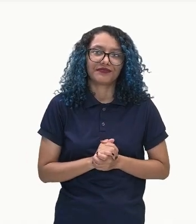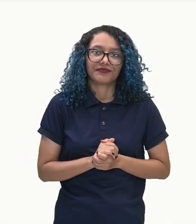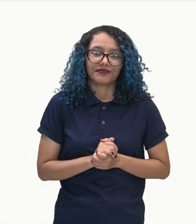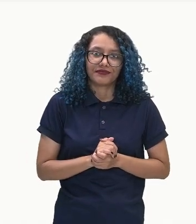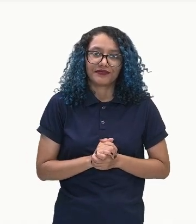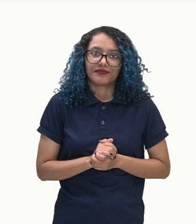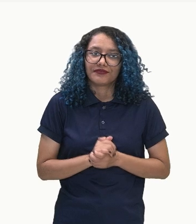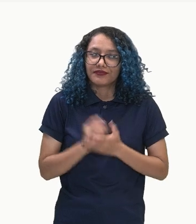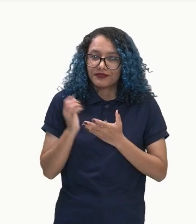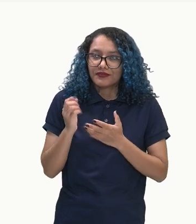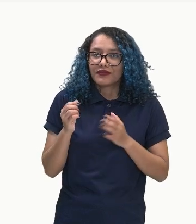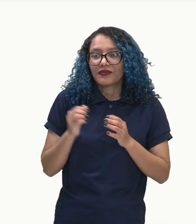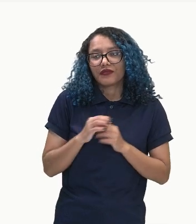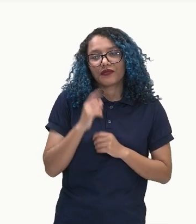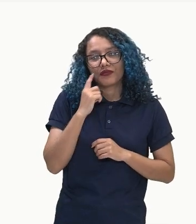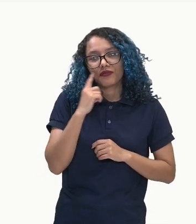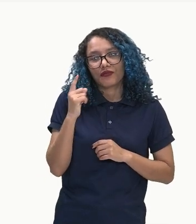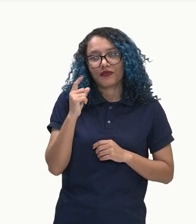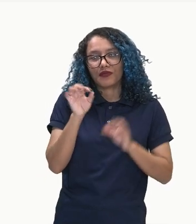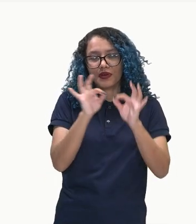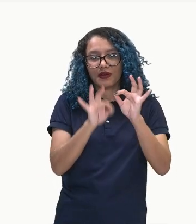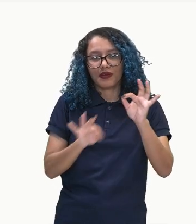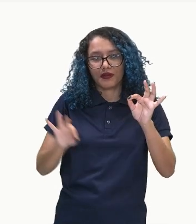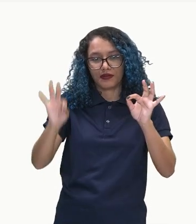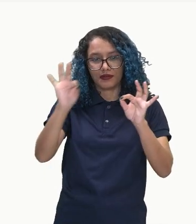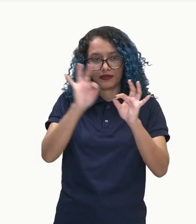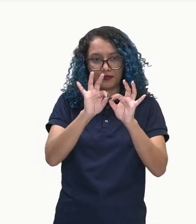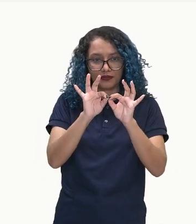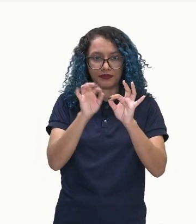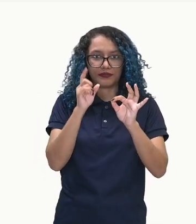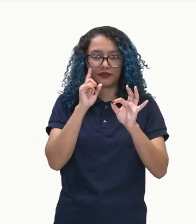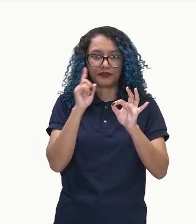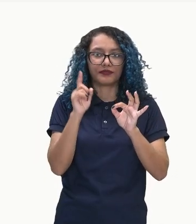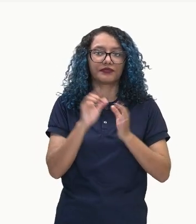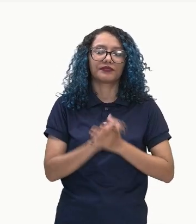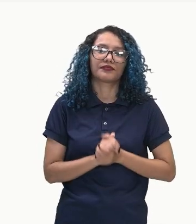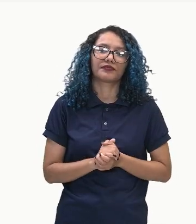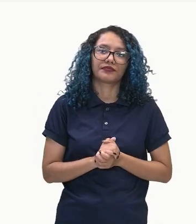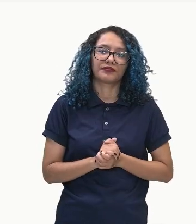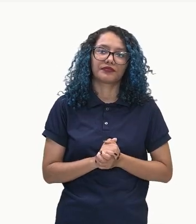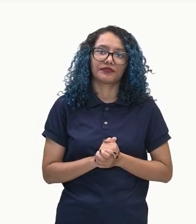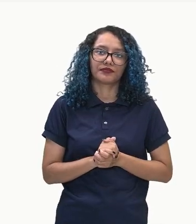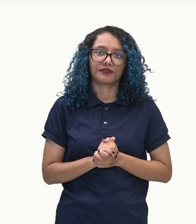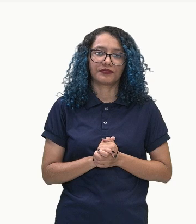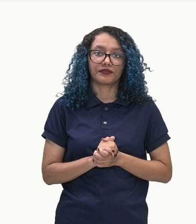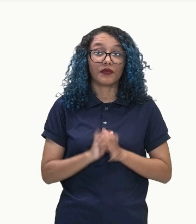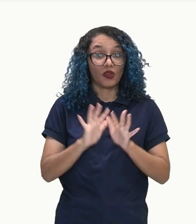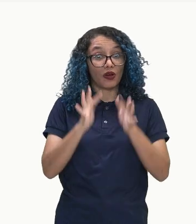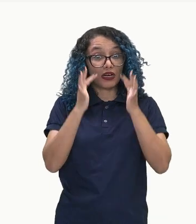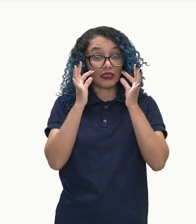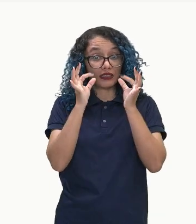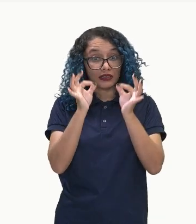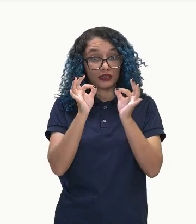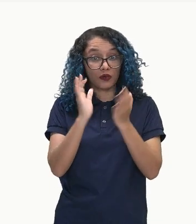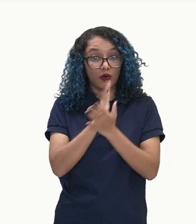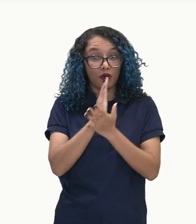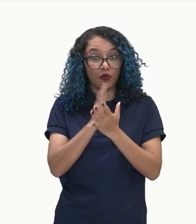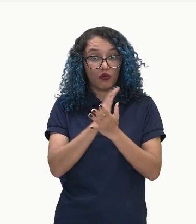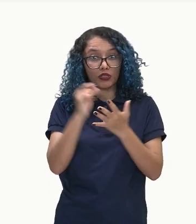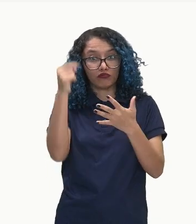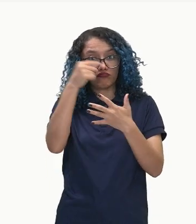uma circunferência, observa só aí, ó, né? E aí, presta atenção que tem elementos importantes